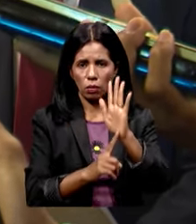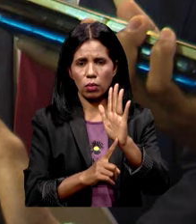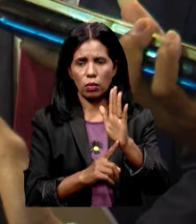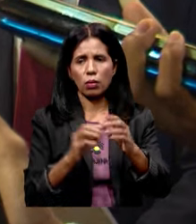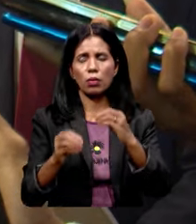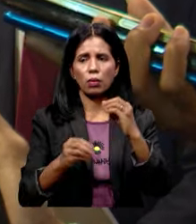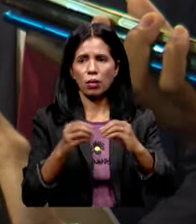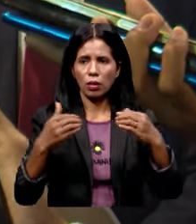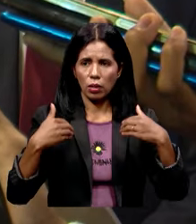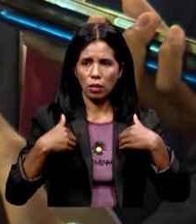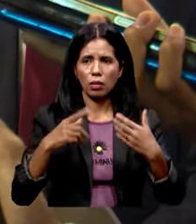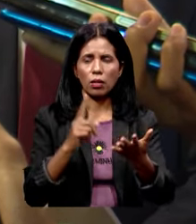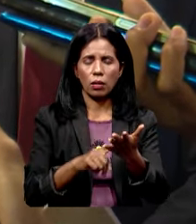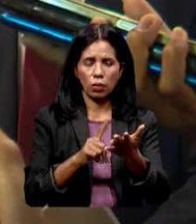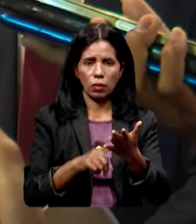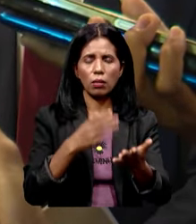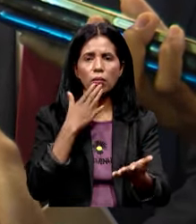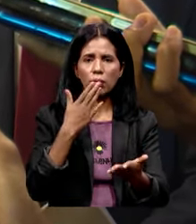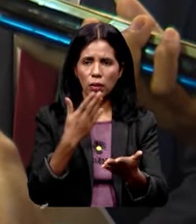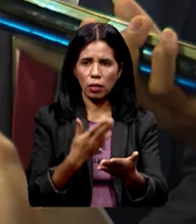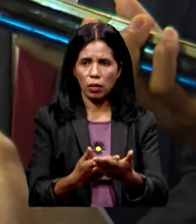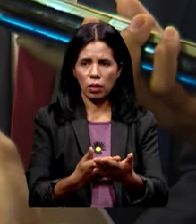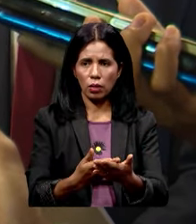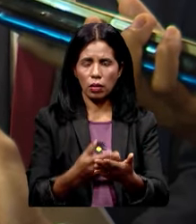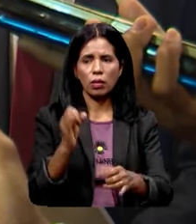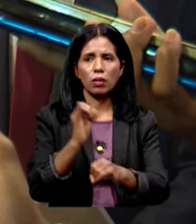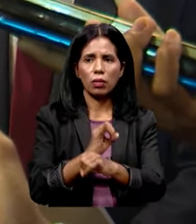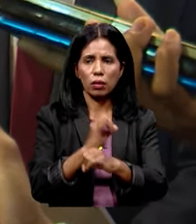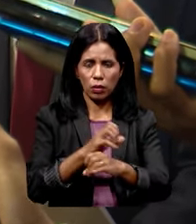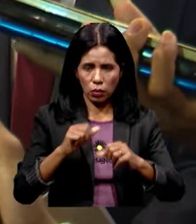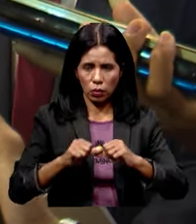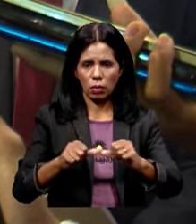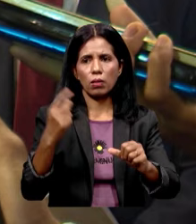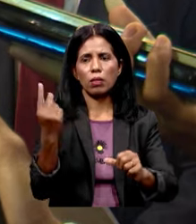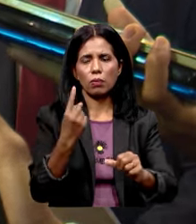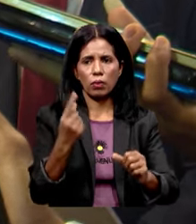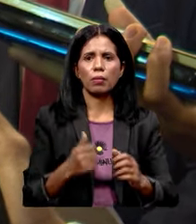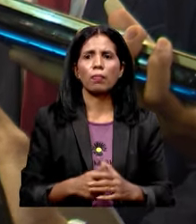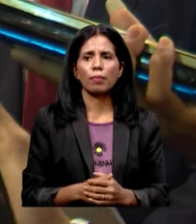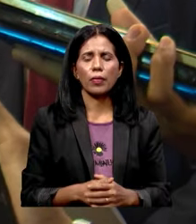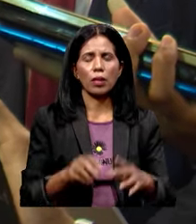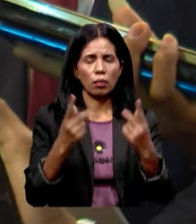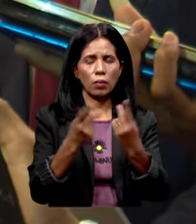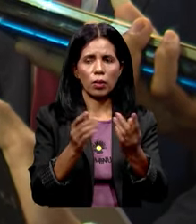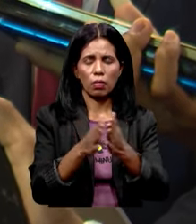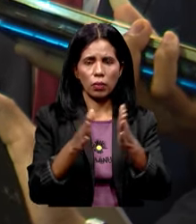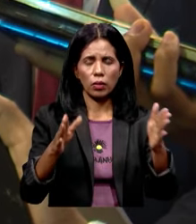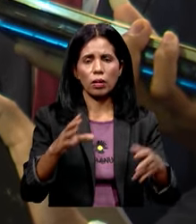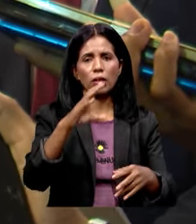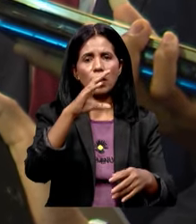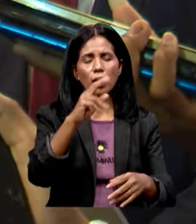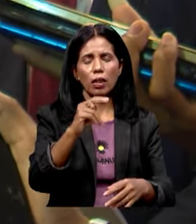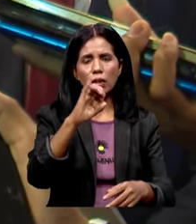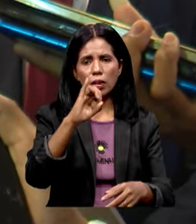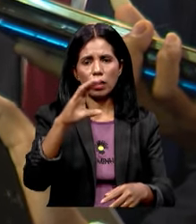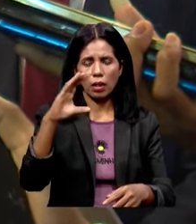e hemos discussões ida construtivo cata papel indústria né se continua na fati, tá? E da né companhia boa tanse anai a cara cata